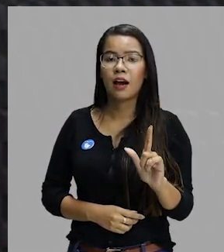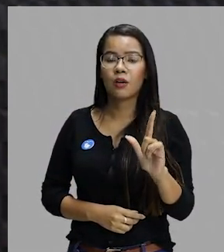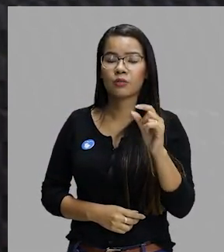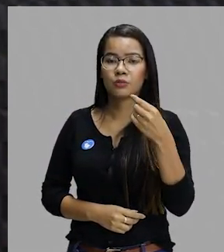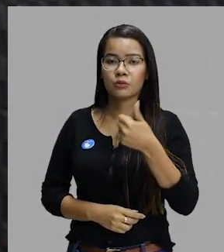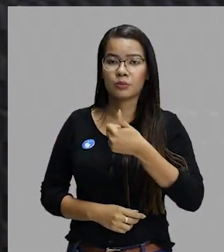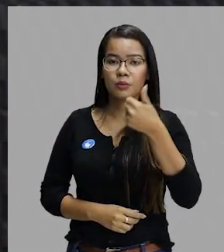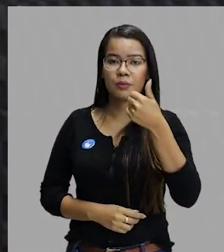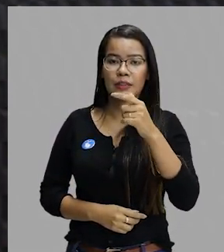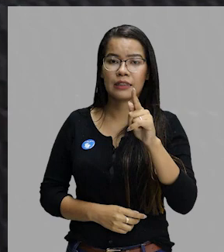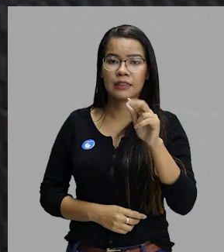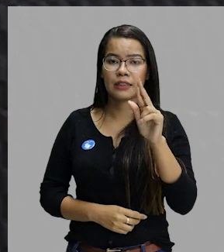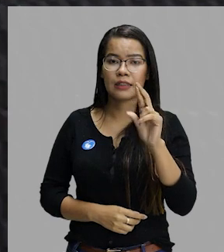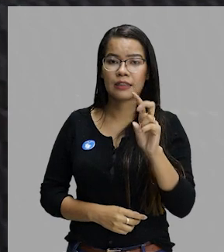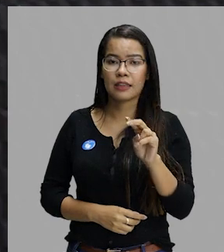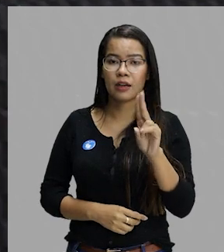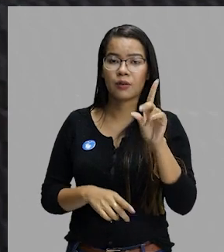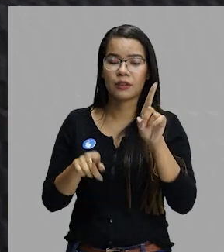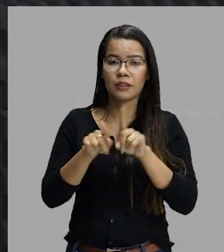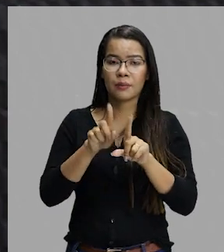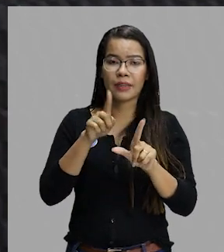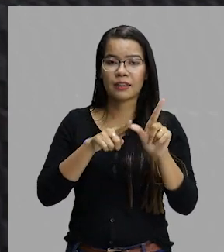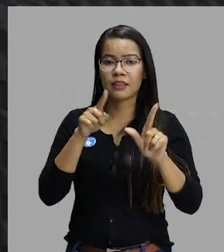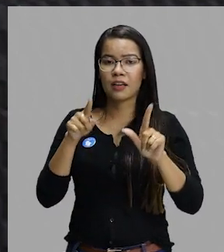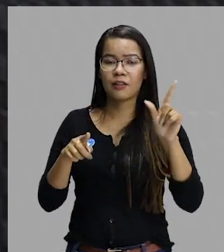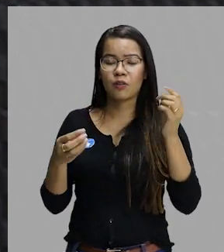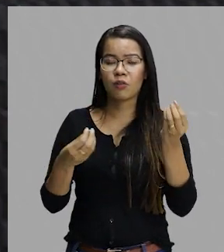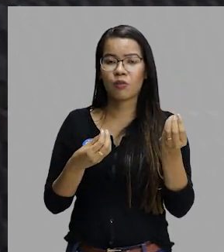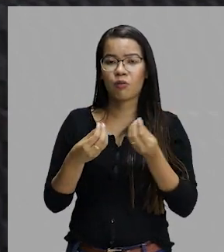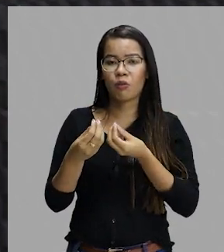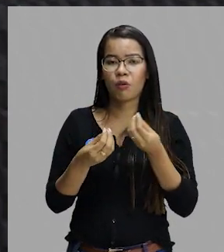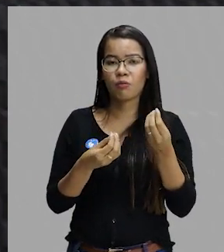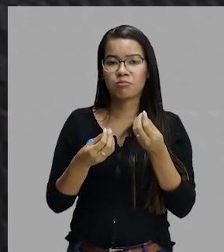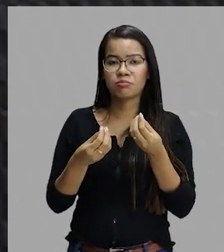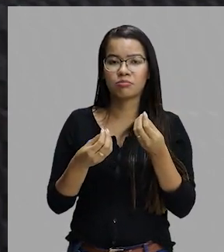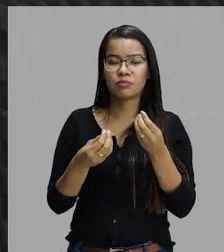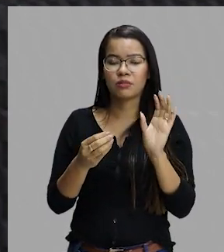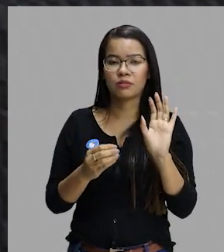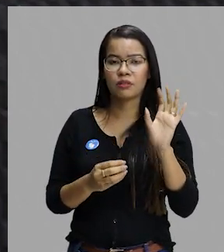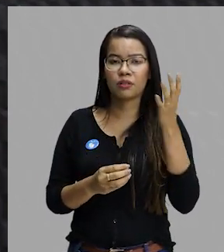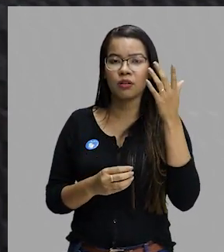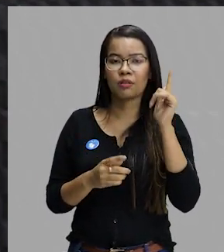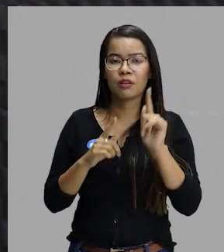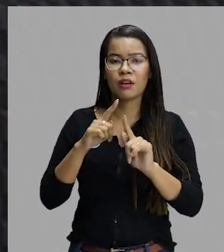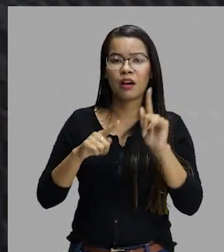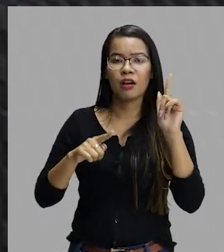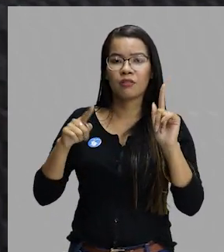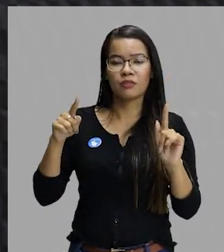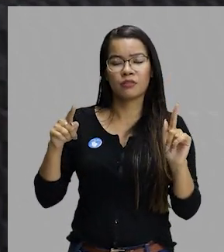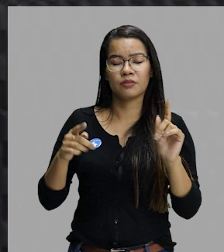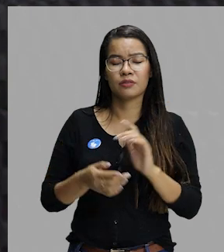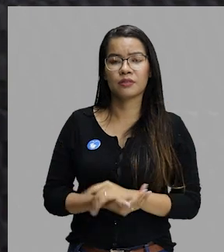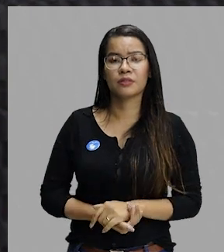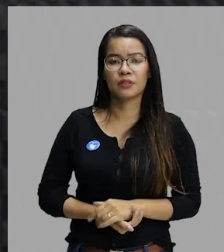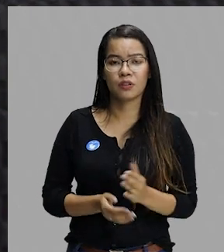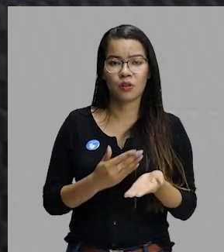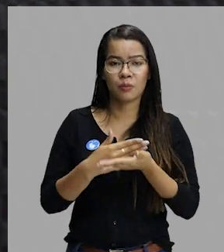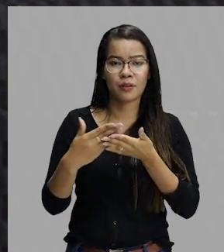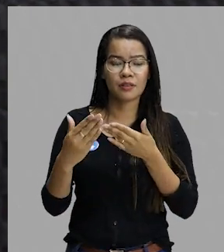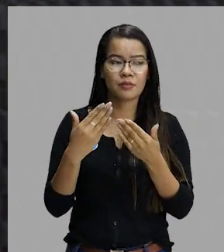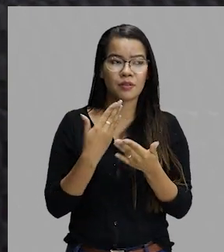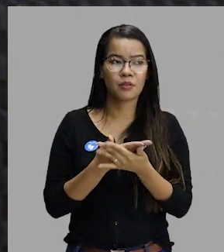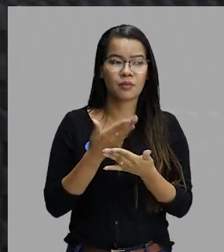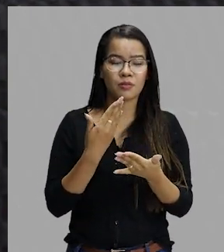grau. Vamos ver gráfico, como é que se comporta o gráfico de uma função polinomial do primeiro grau. Começar o